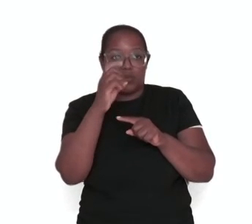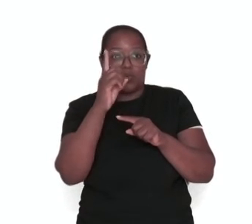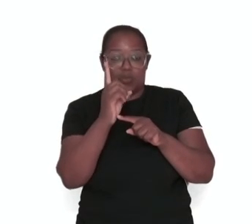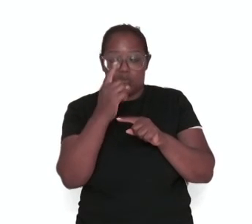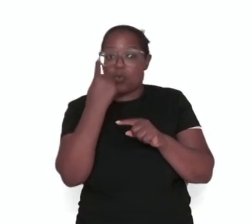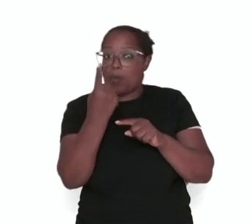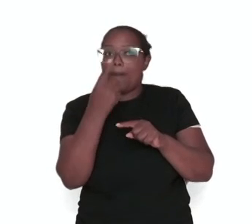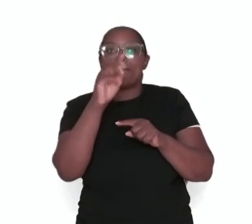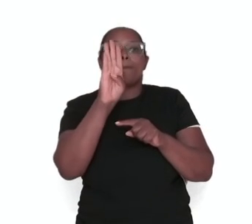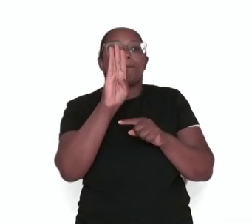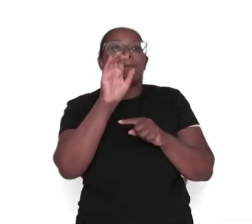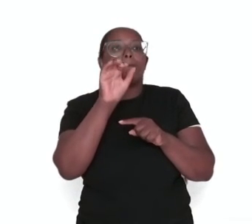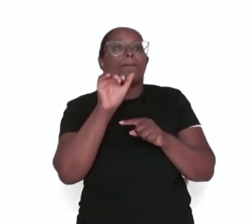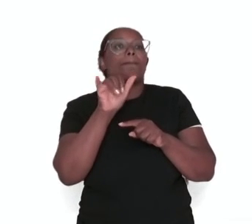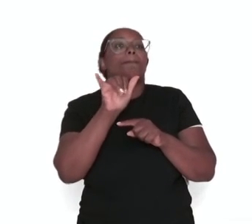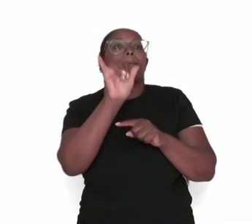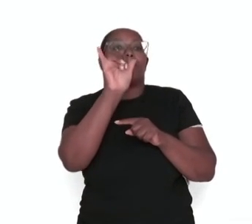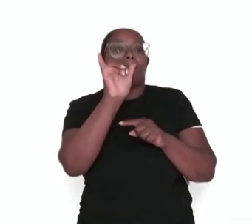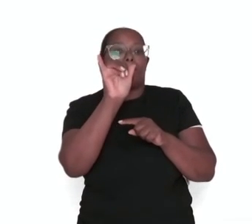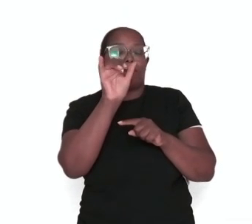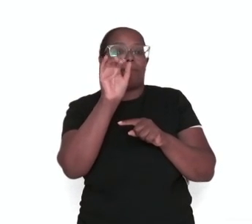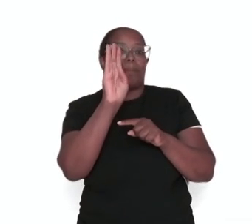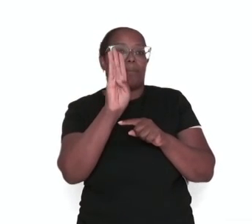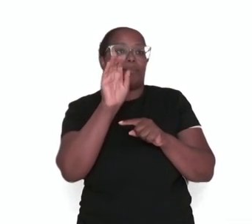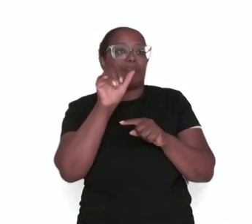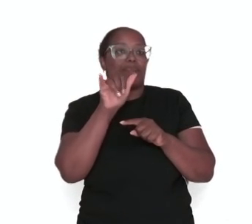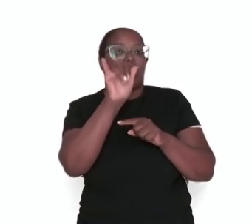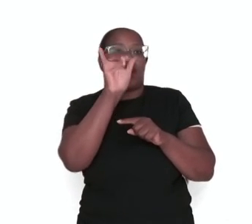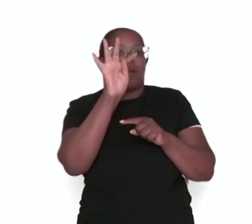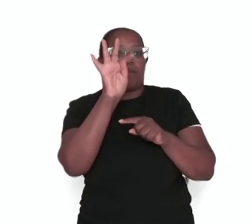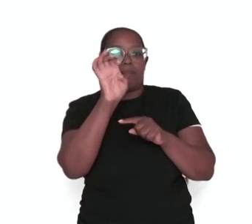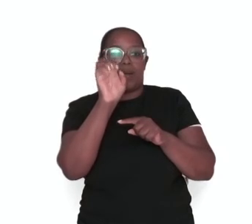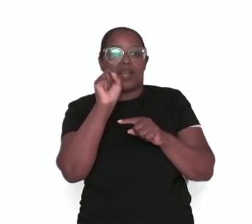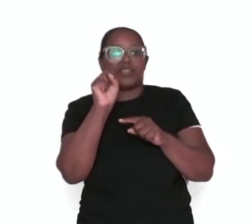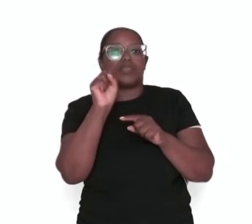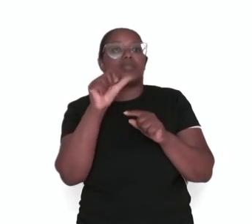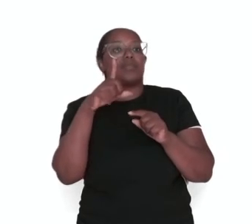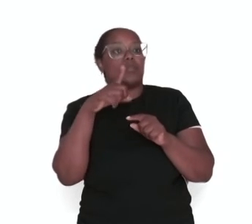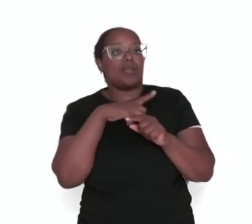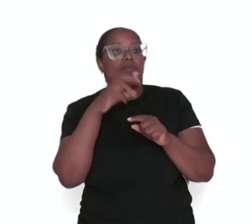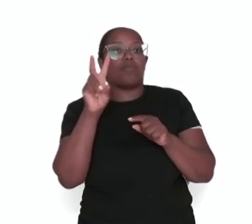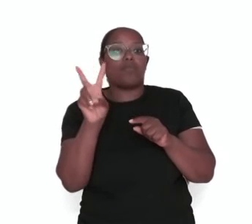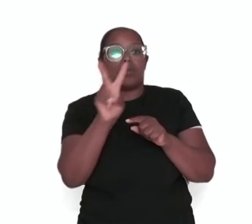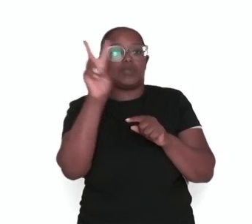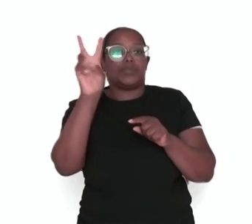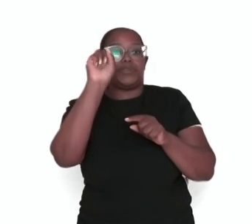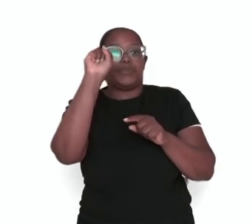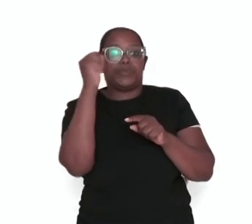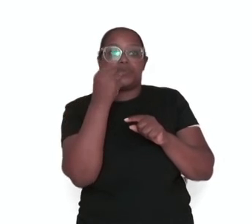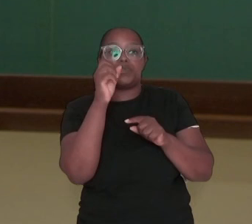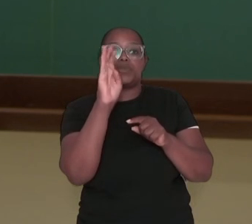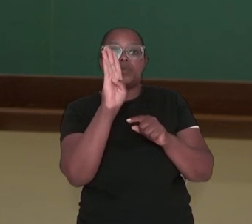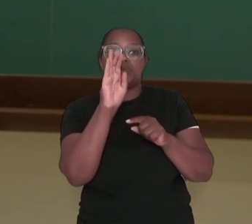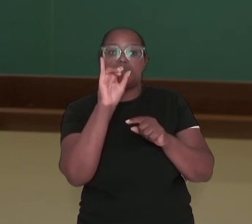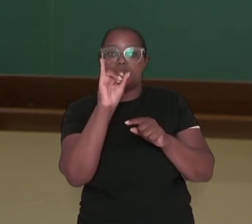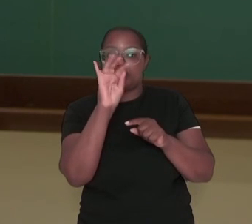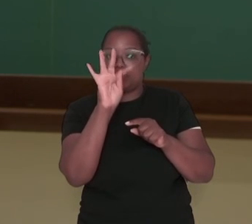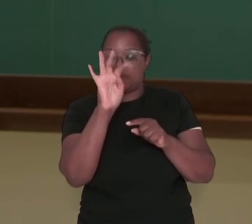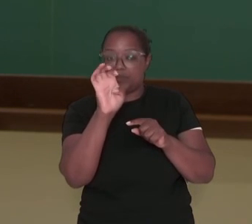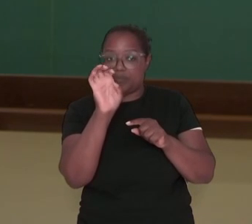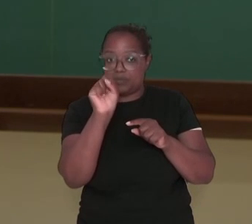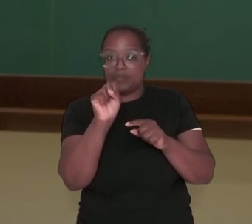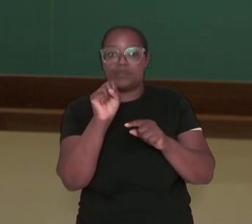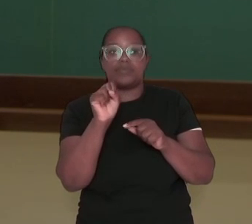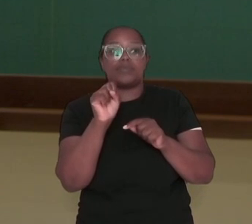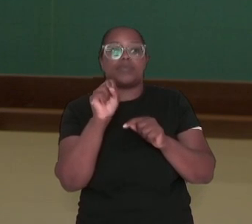byte corresponde a 8 bits, correto? Como a gente quer em bits aqui, a nossa velocidade aqui está em bits,